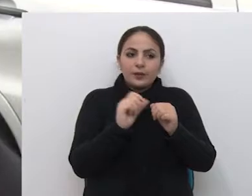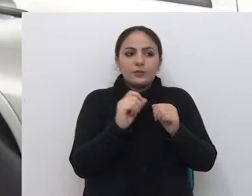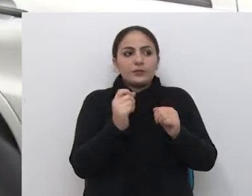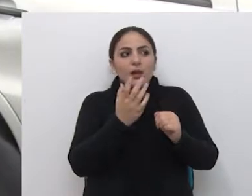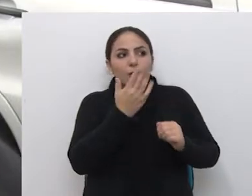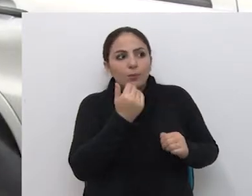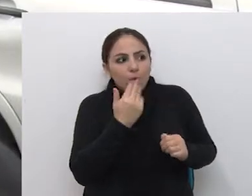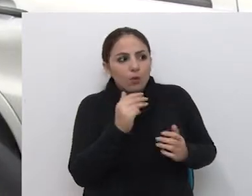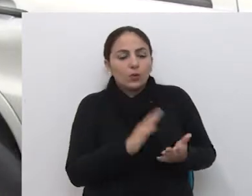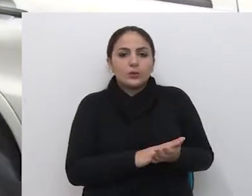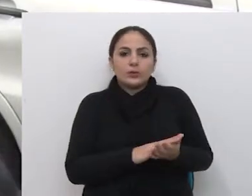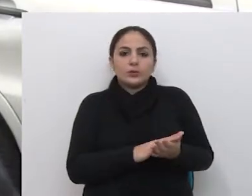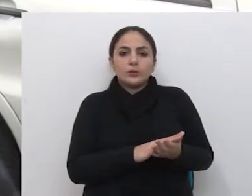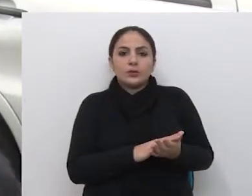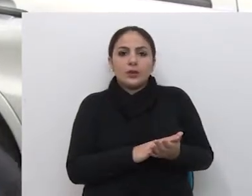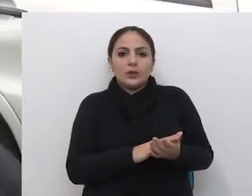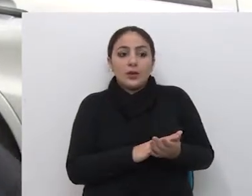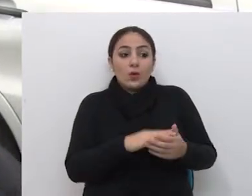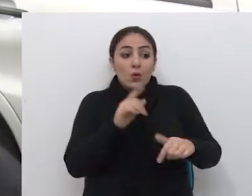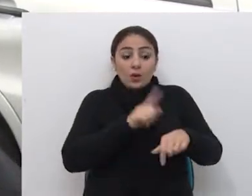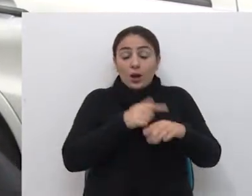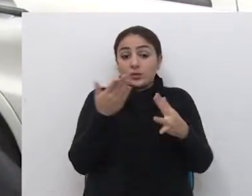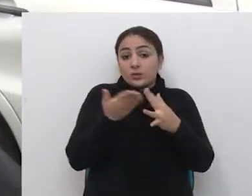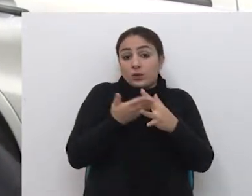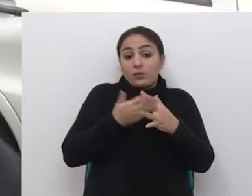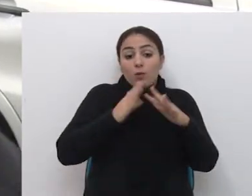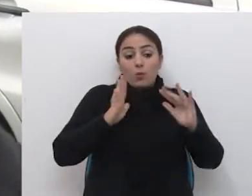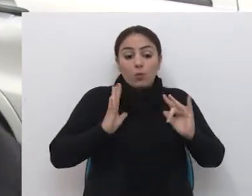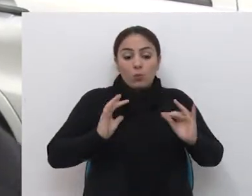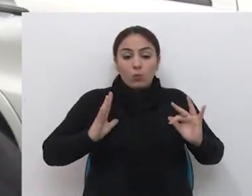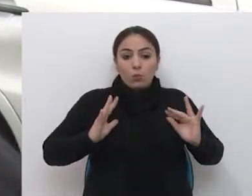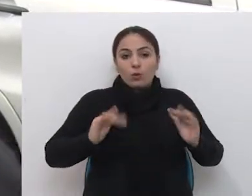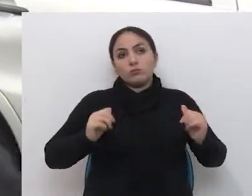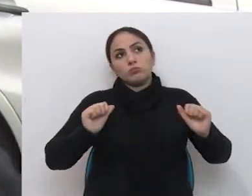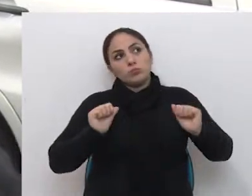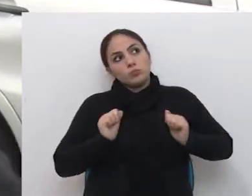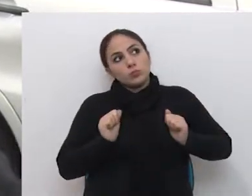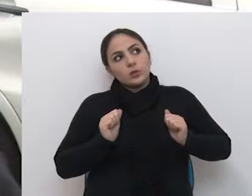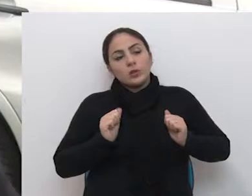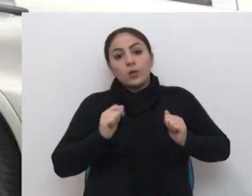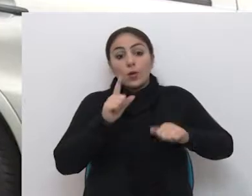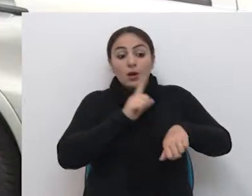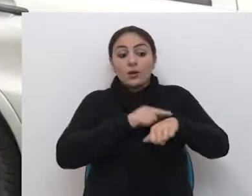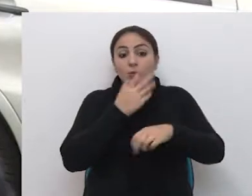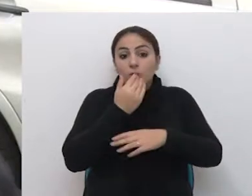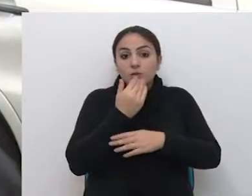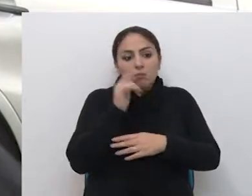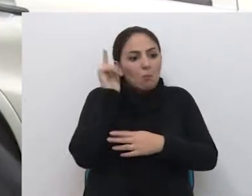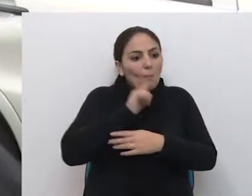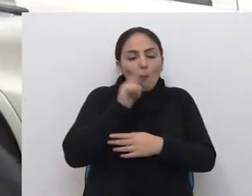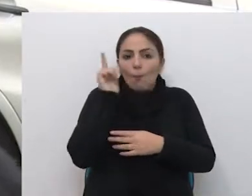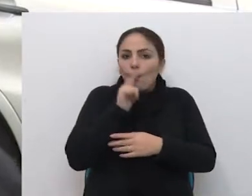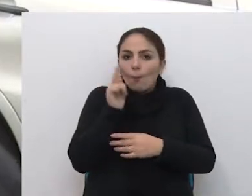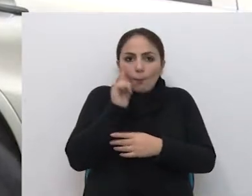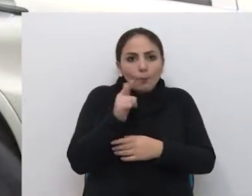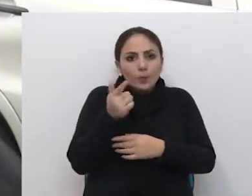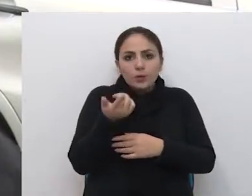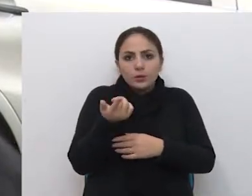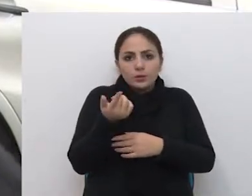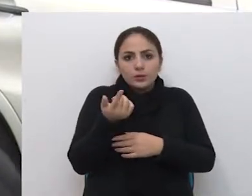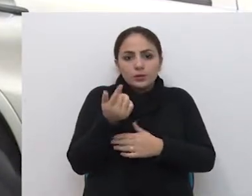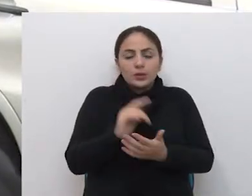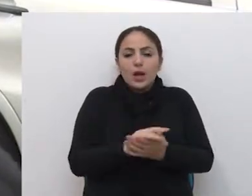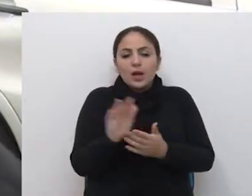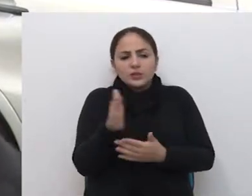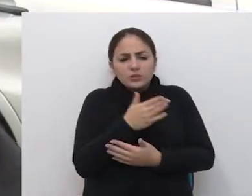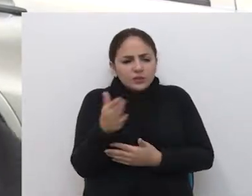fazerem os seus almoços, a sua intrajornada, o momento que eles podiam ir para casa almoçar, interfere e eles não conseguem.